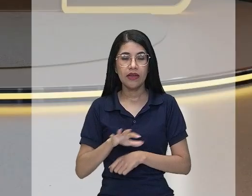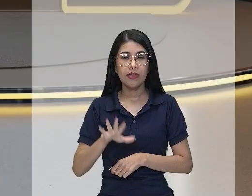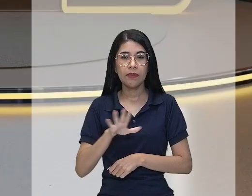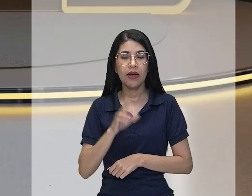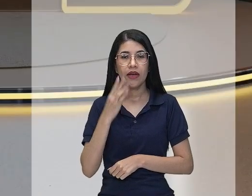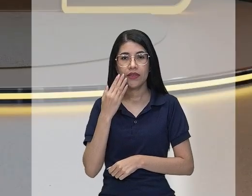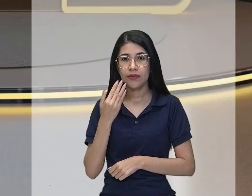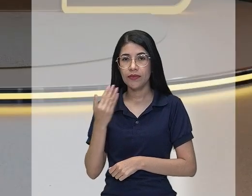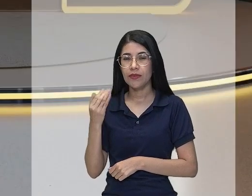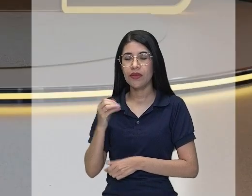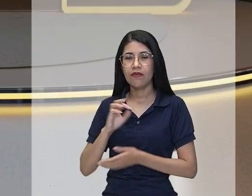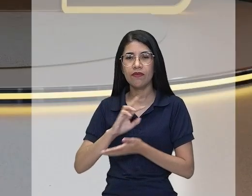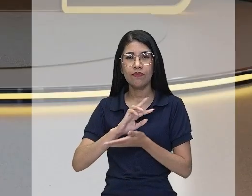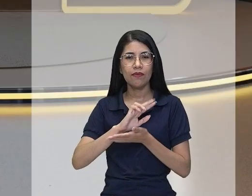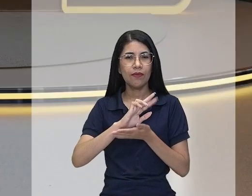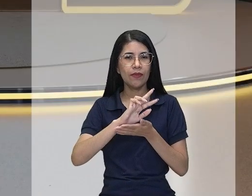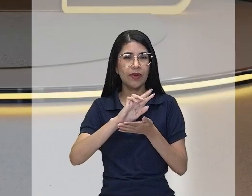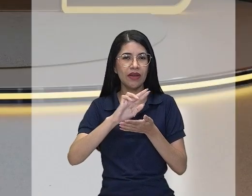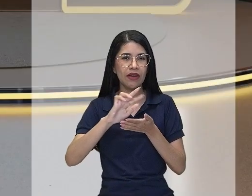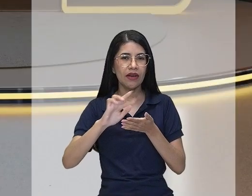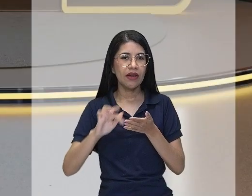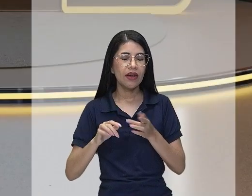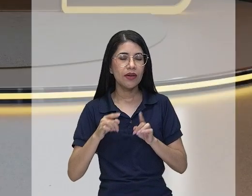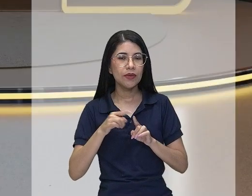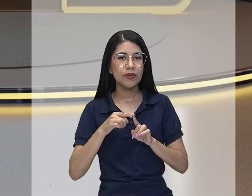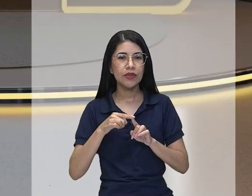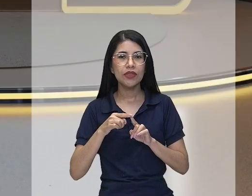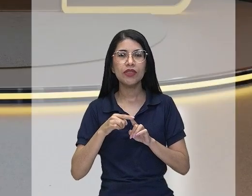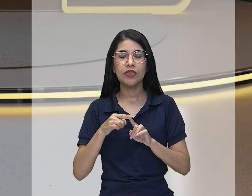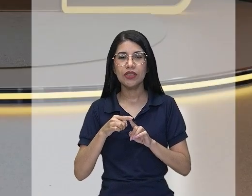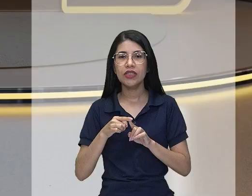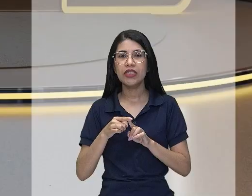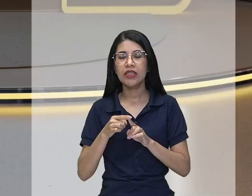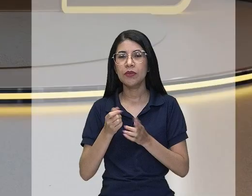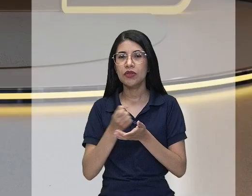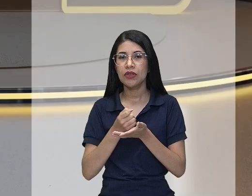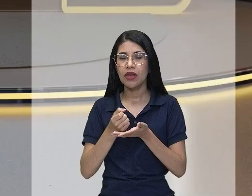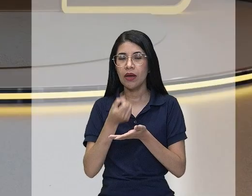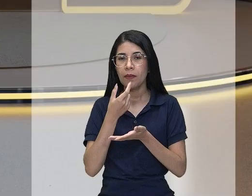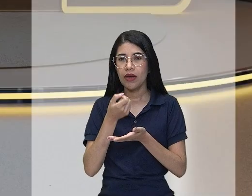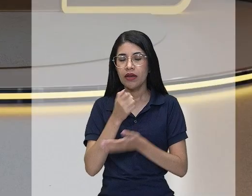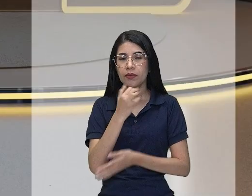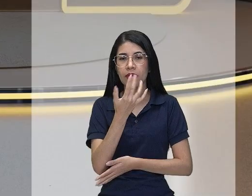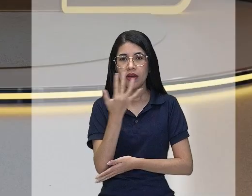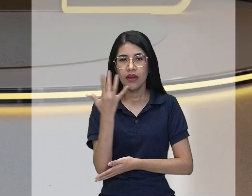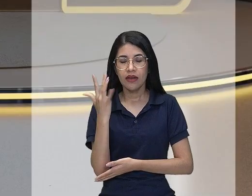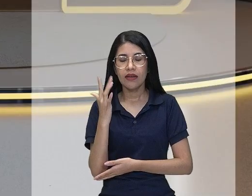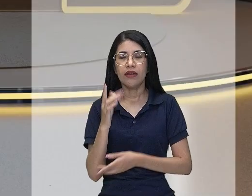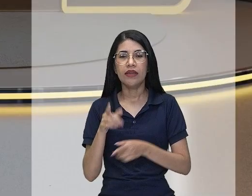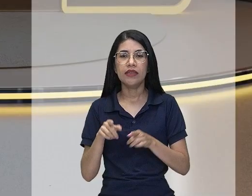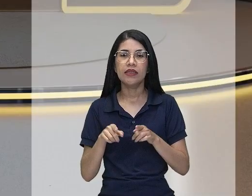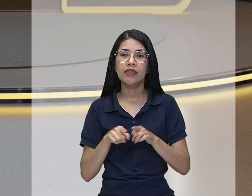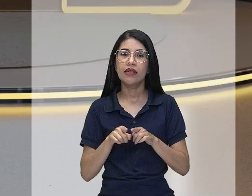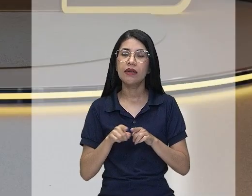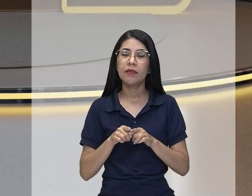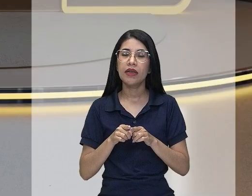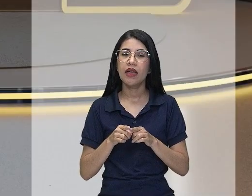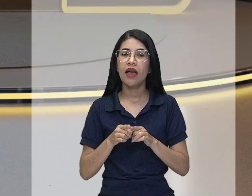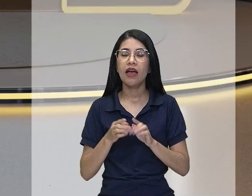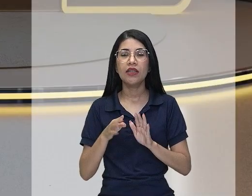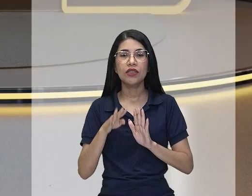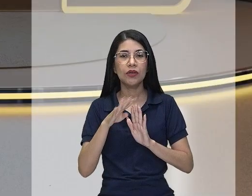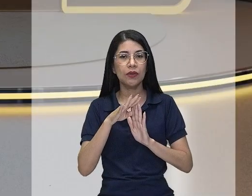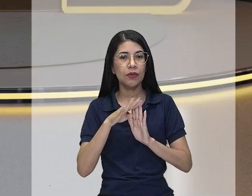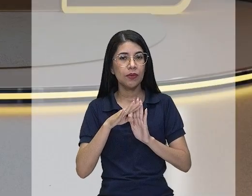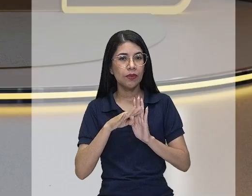grande variedade de fitoterápicos, né? Muitas plantas que são medicinais. E aqui a gente elencou algumas que